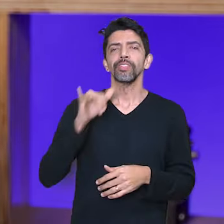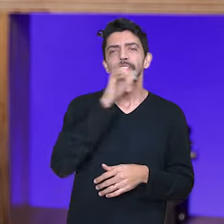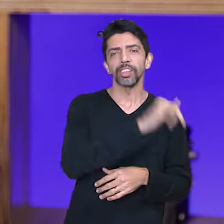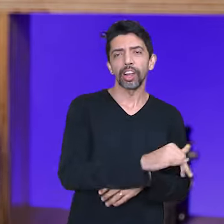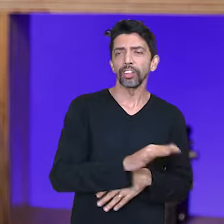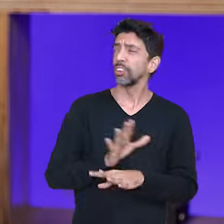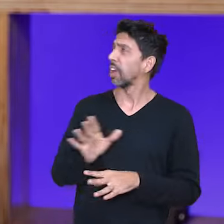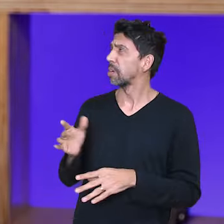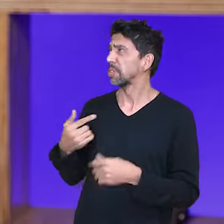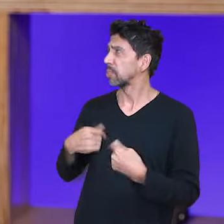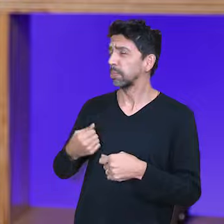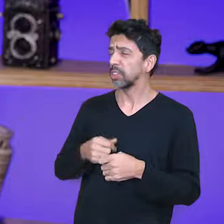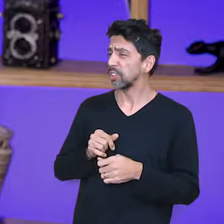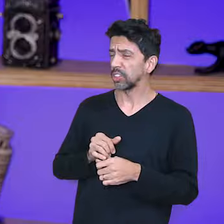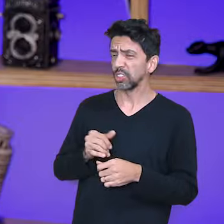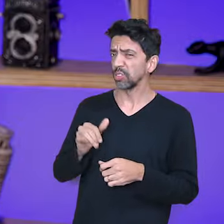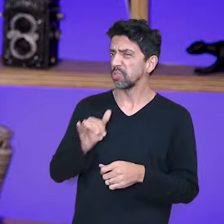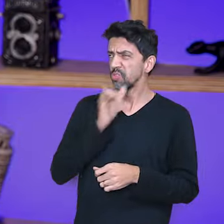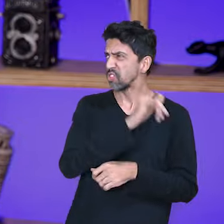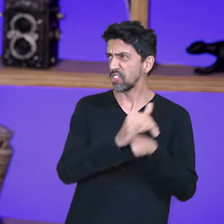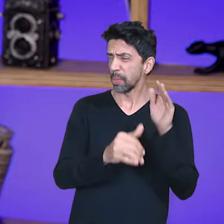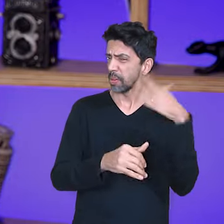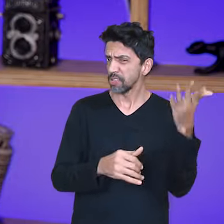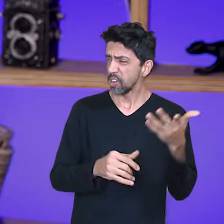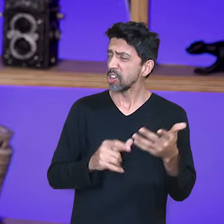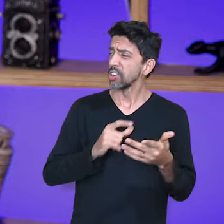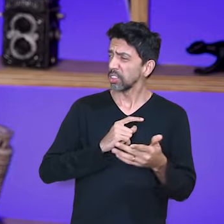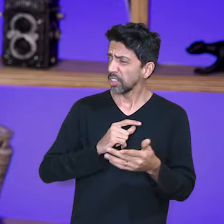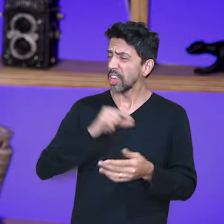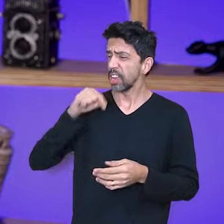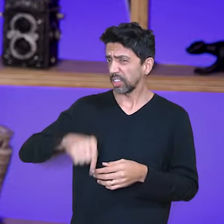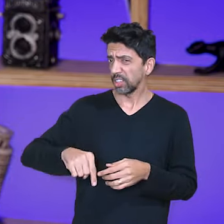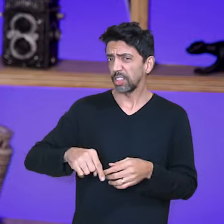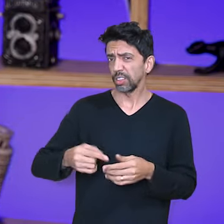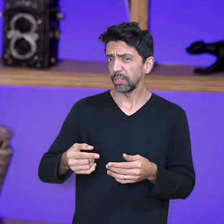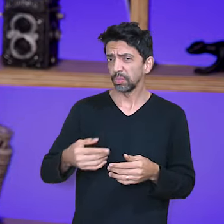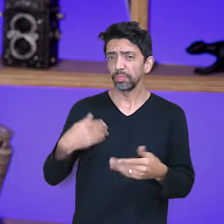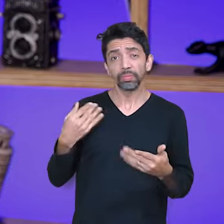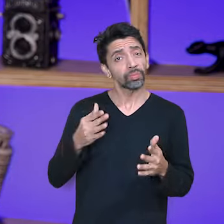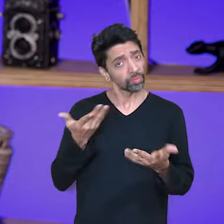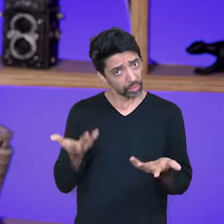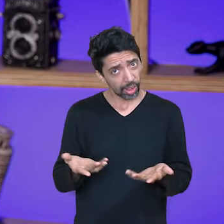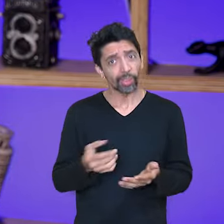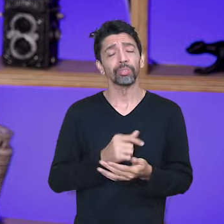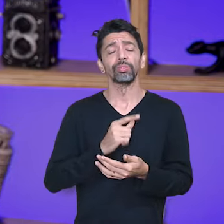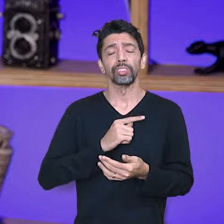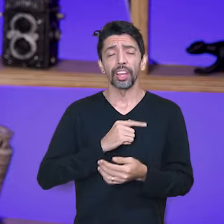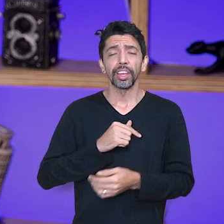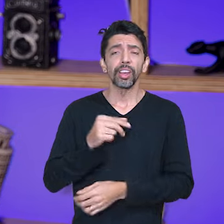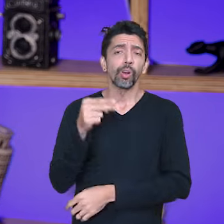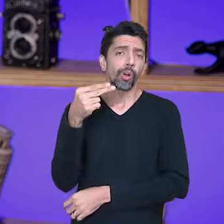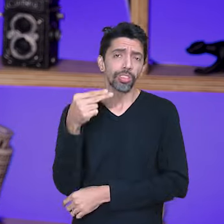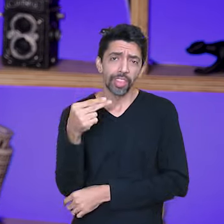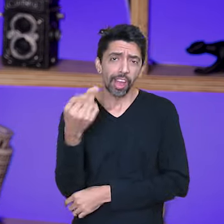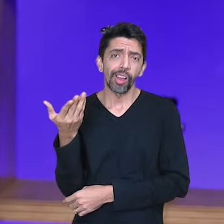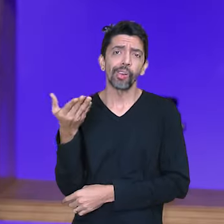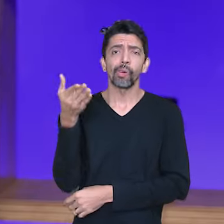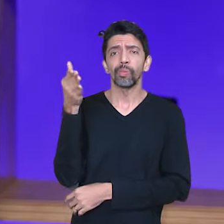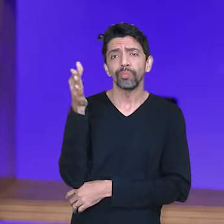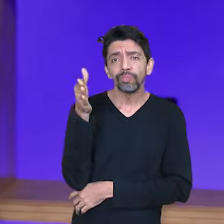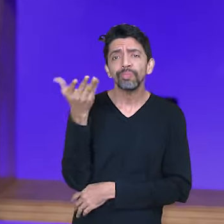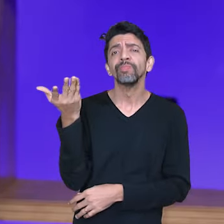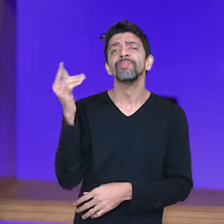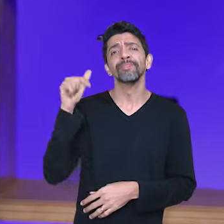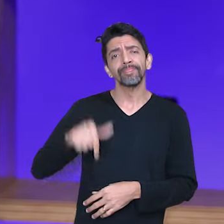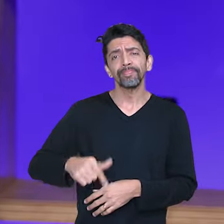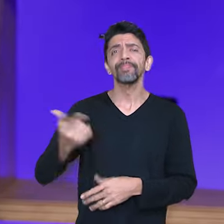preciso sair para fora, eu tenho todos os custos atrelados, hotelaria, transporte interno no Brasil, tudo